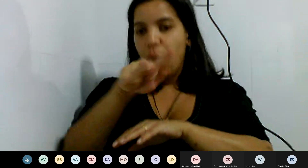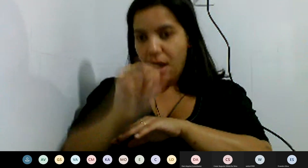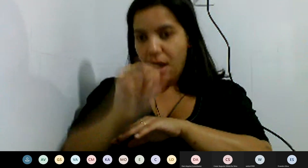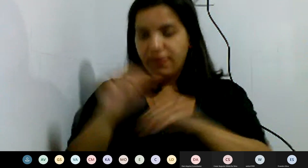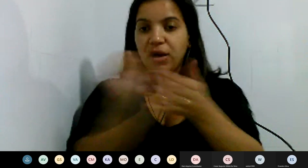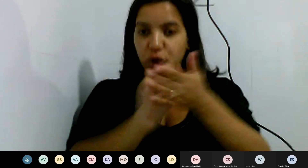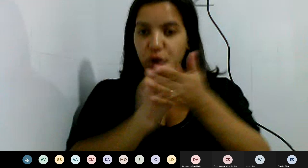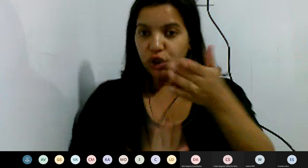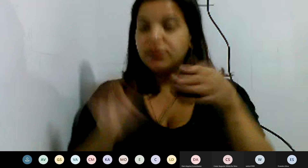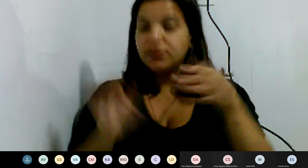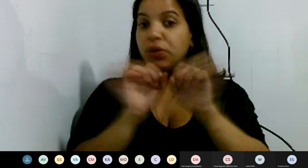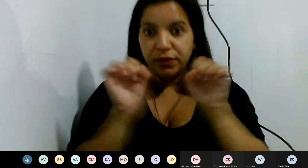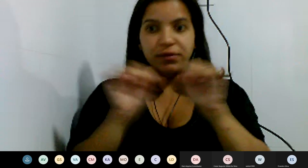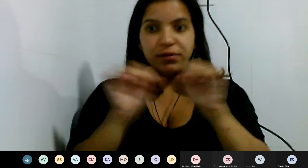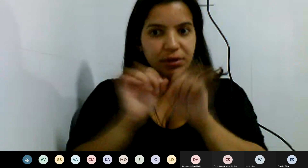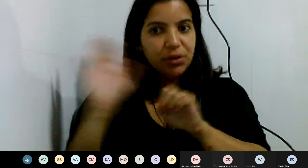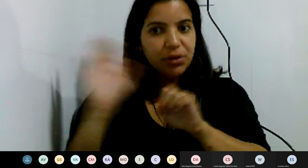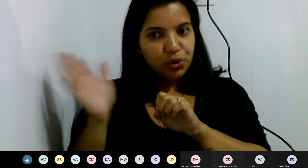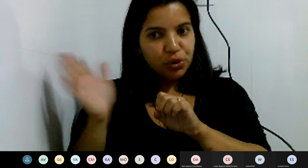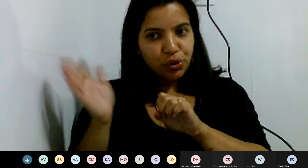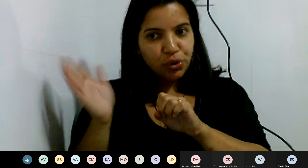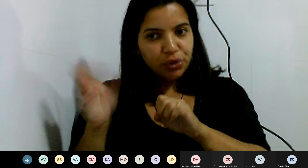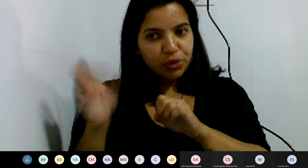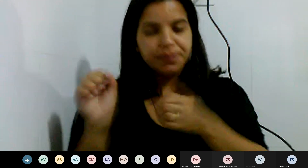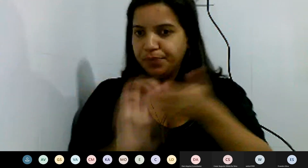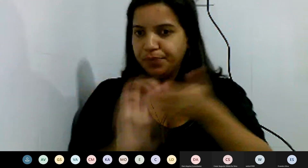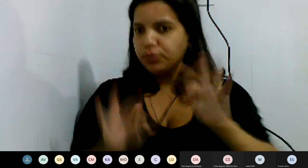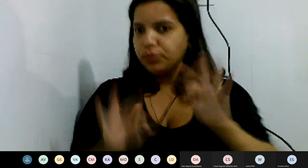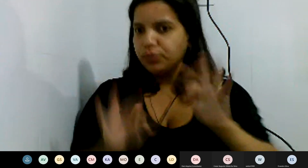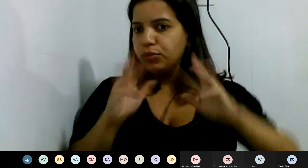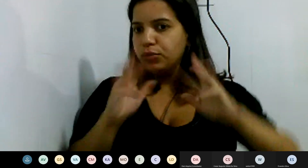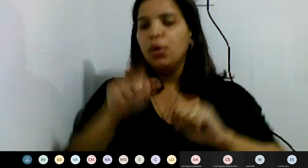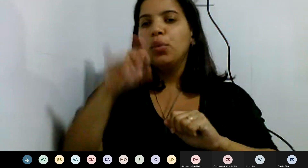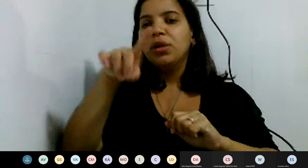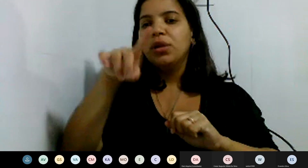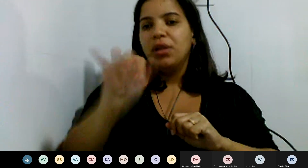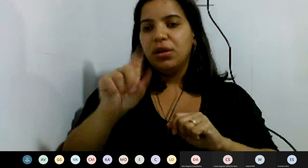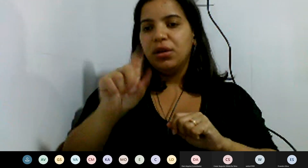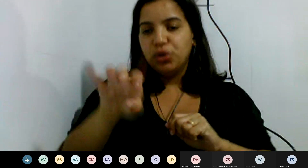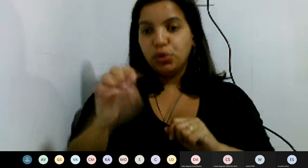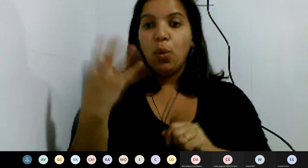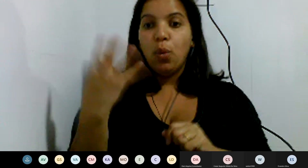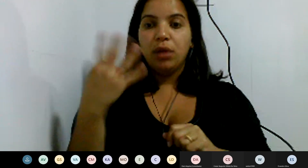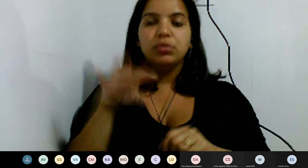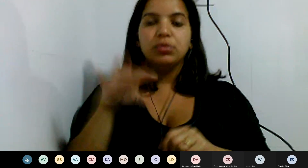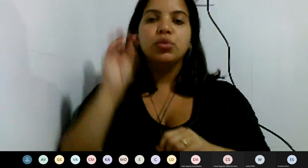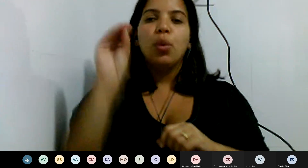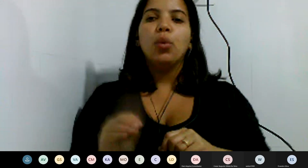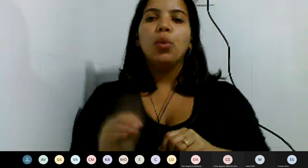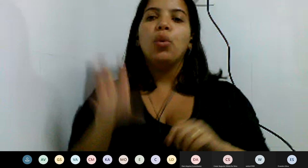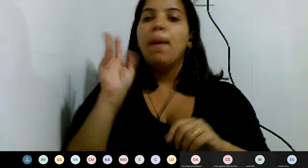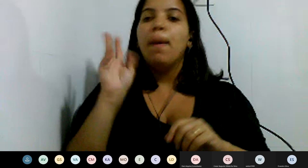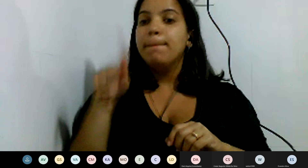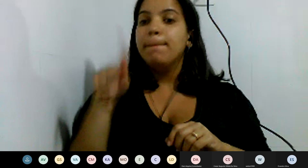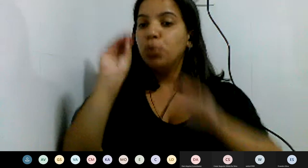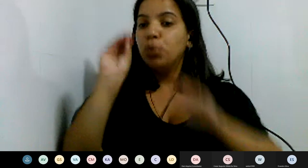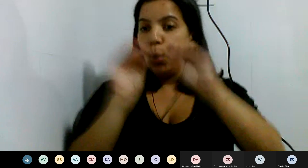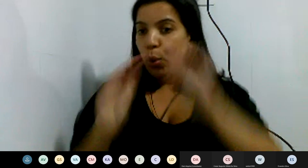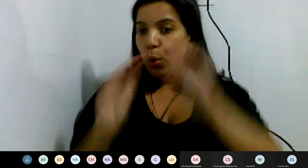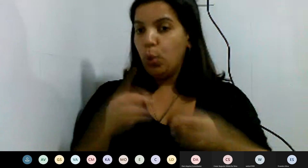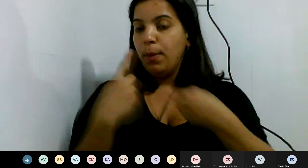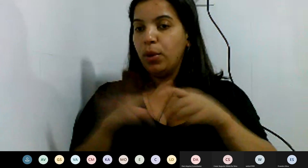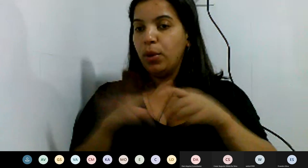e realizarem as atividades da unidade 4. Eu até coloquei, eu lancei os pontos já, porque a